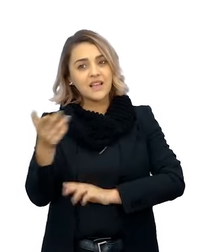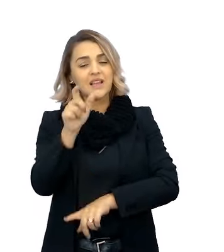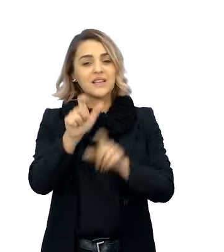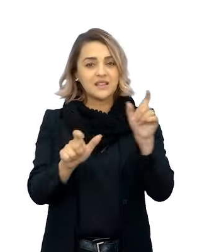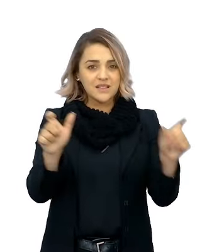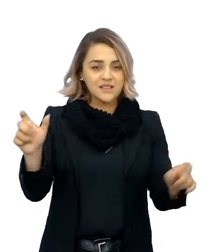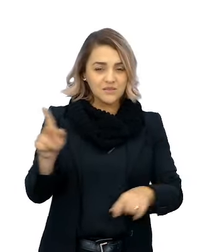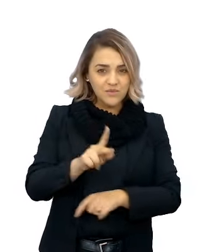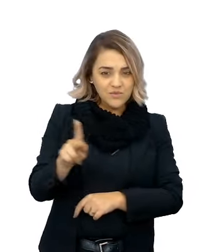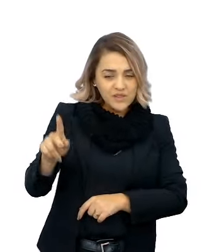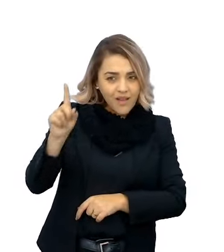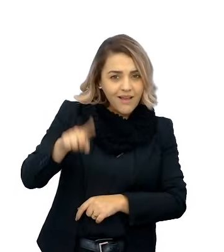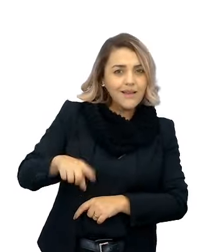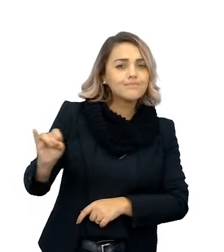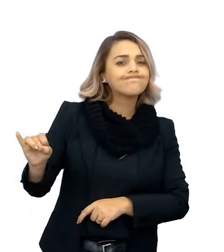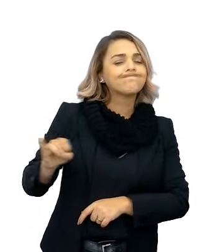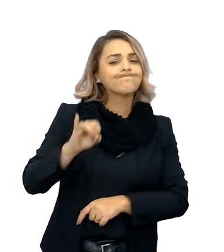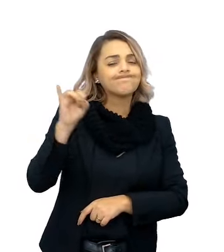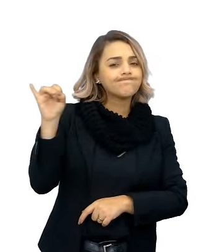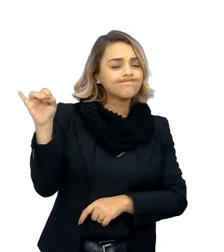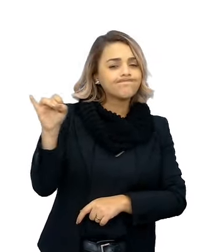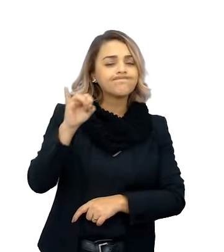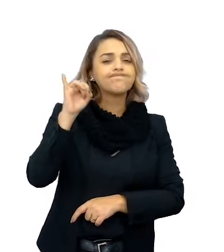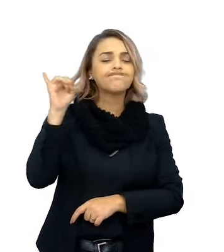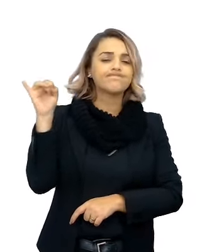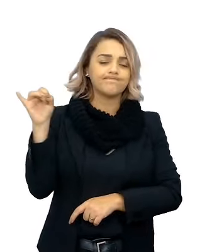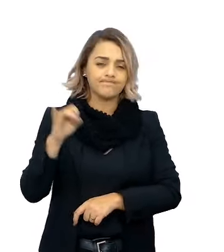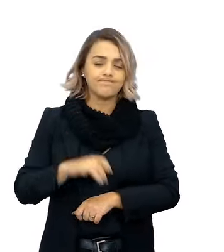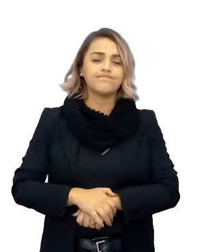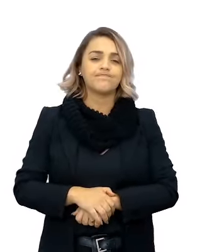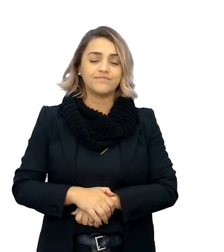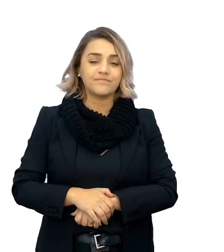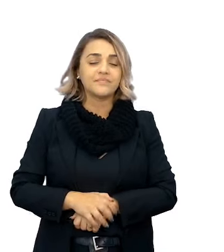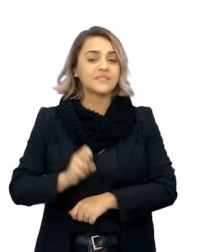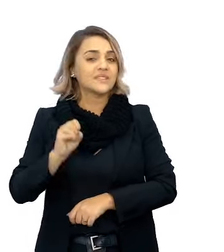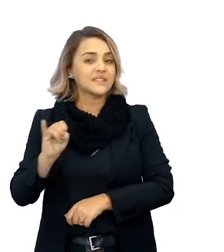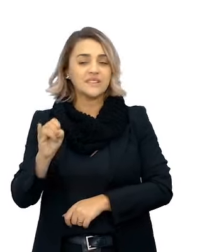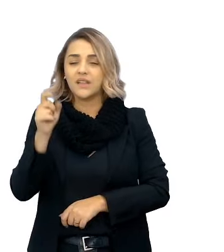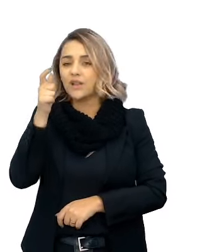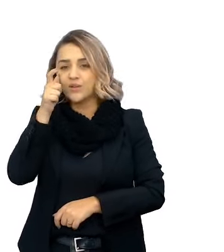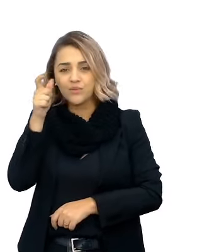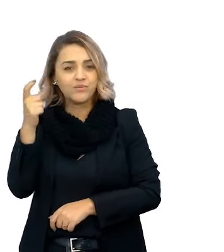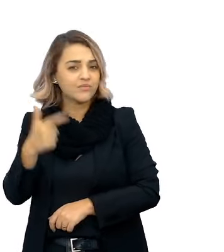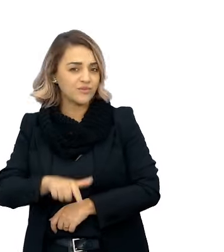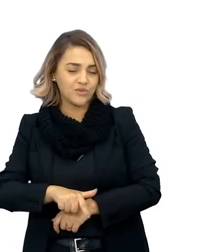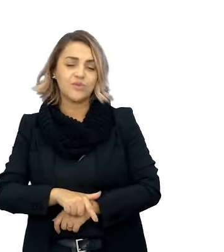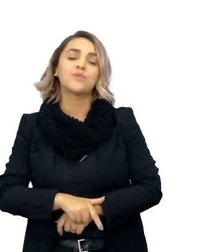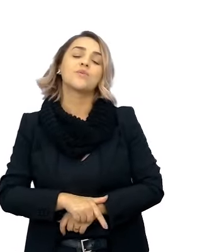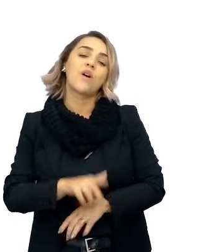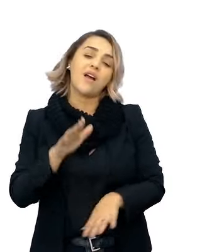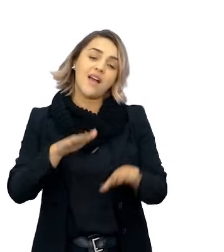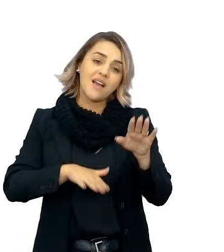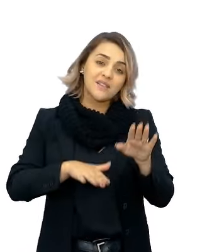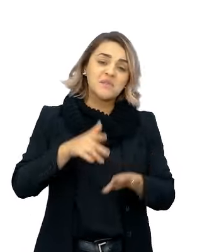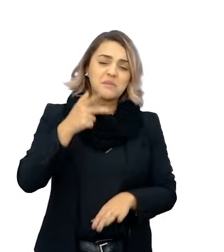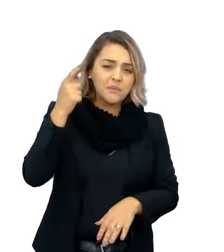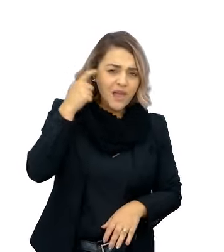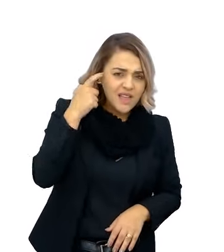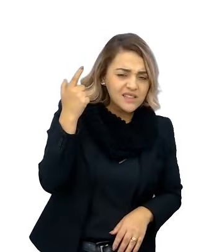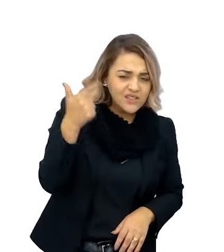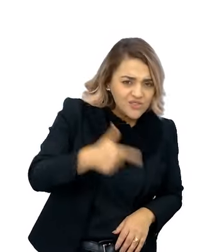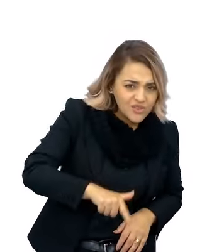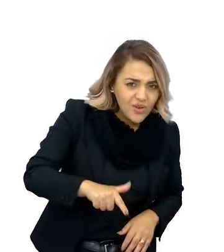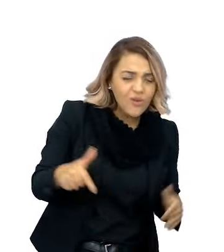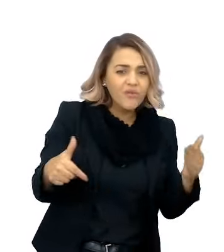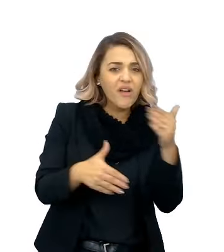suma importância, sempre a gente estar revendo, né, revisitando. Às vezes vai falar de novo esse